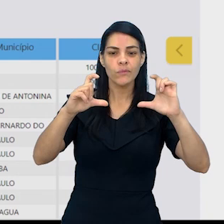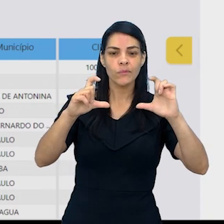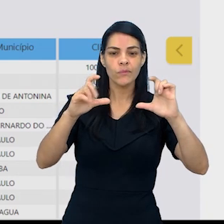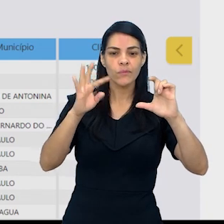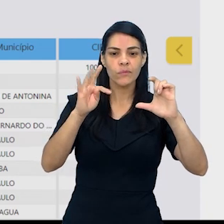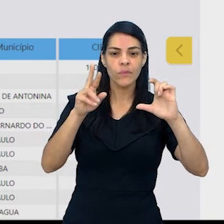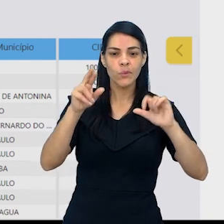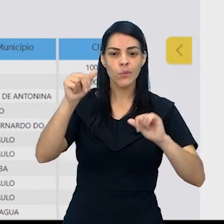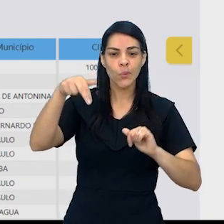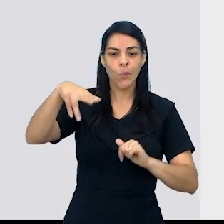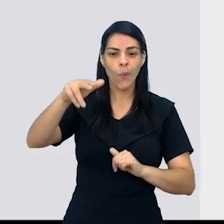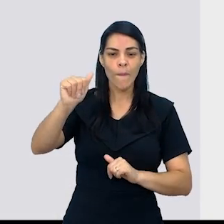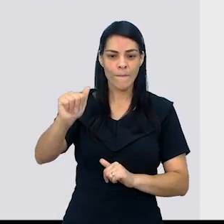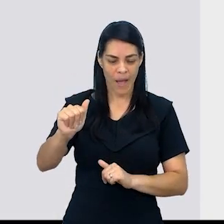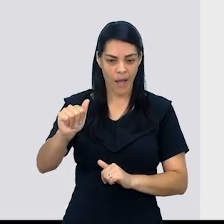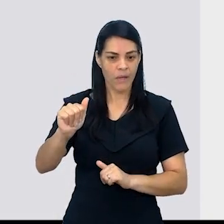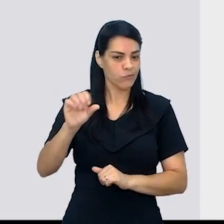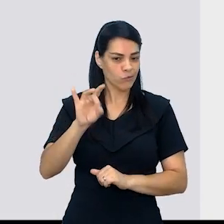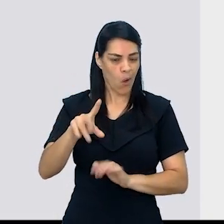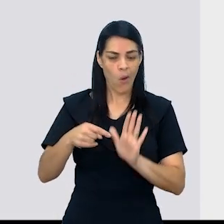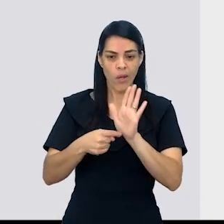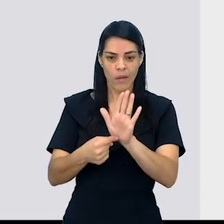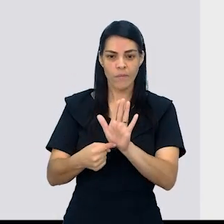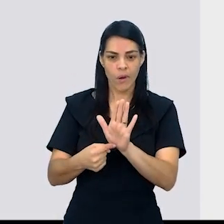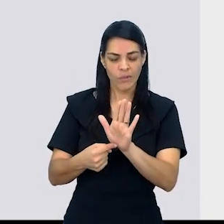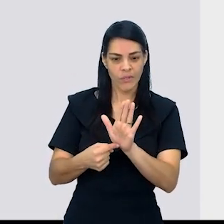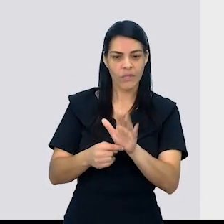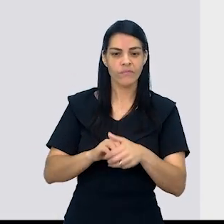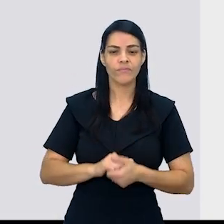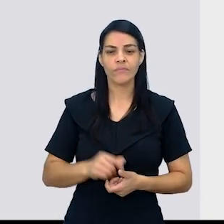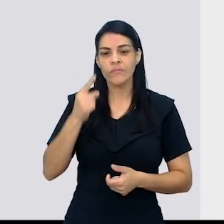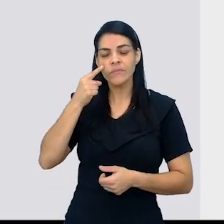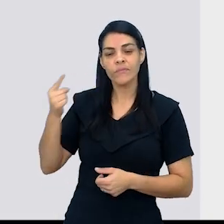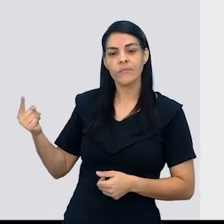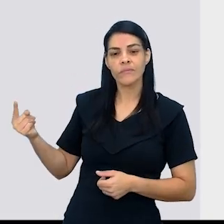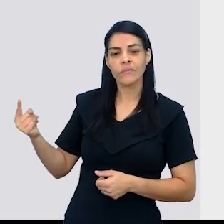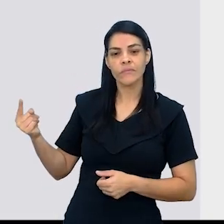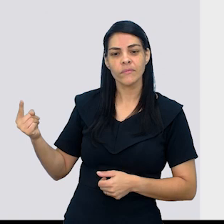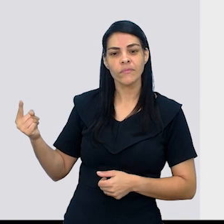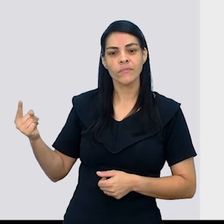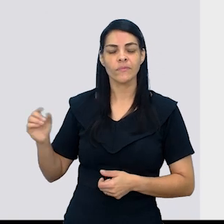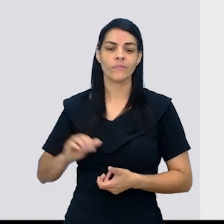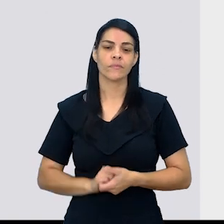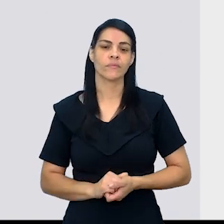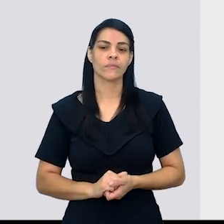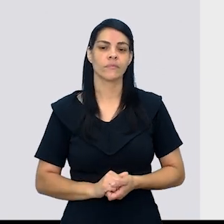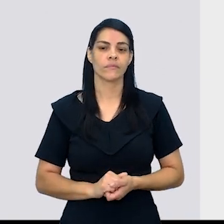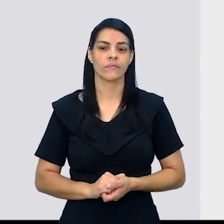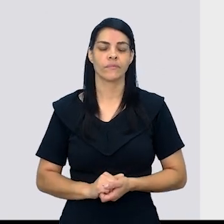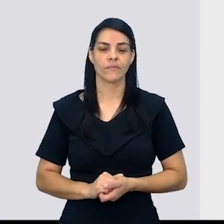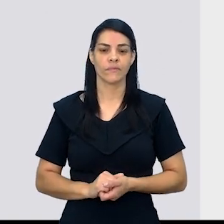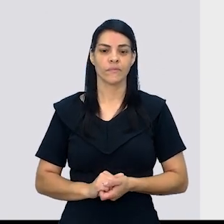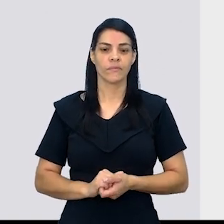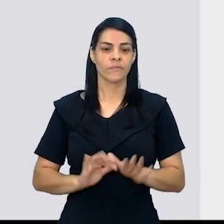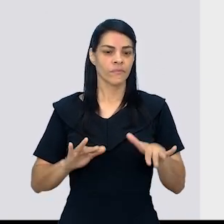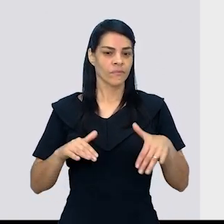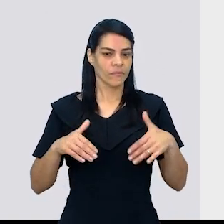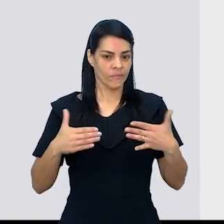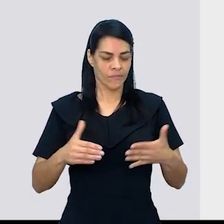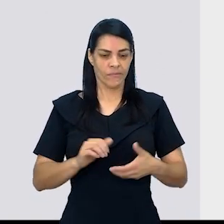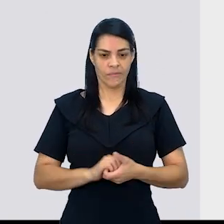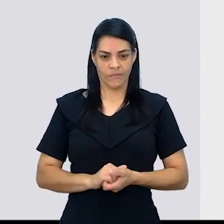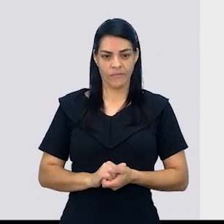Vamos então na aba turma porque é professora e a gente tá falando com os professores e aí